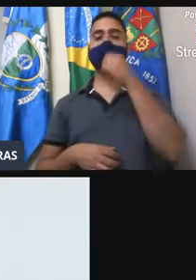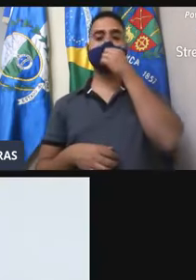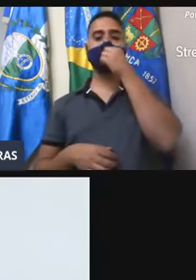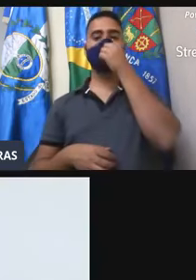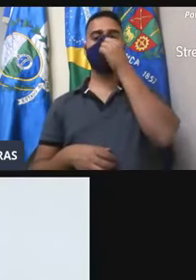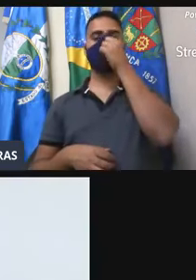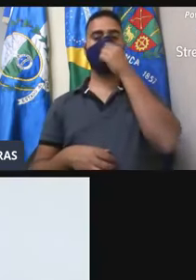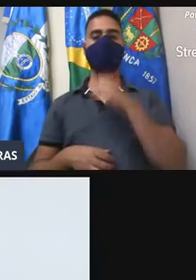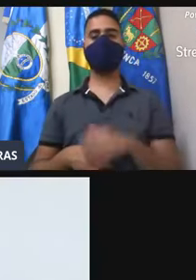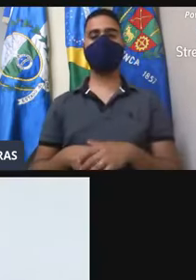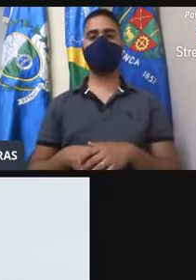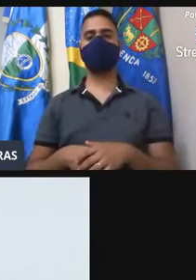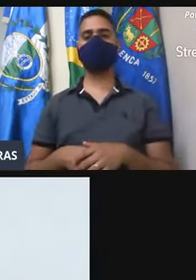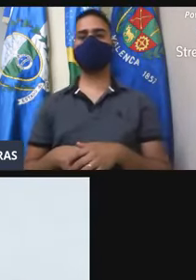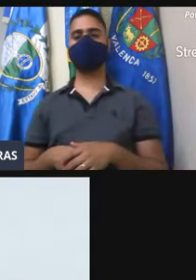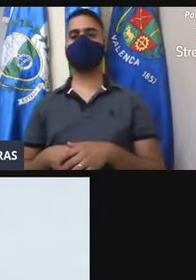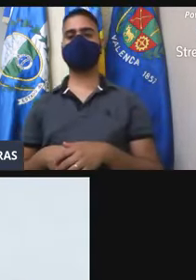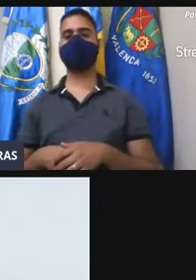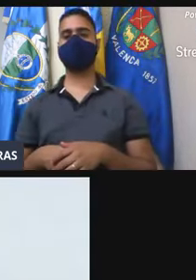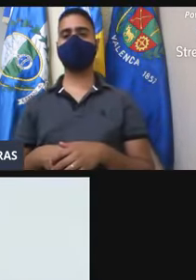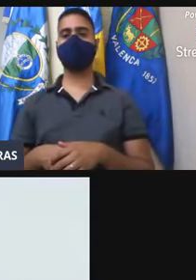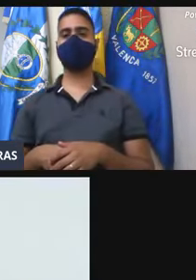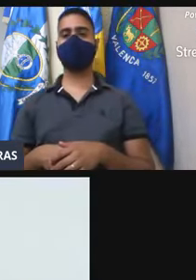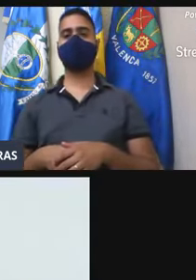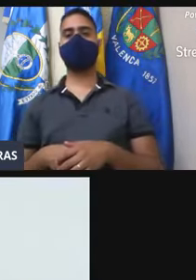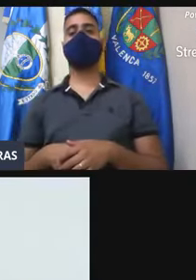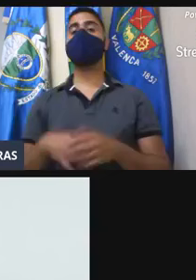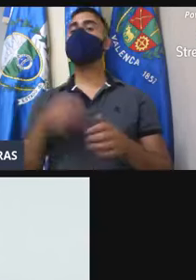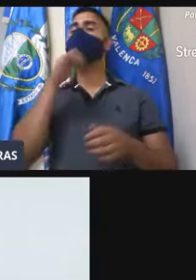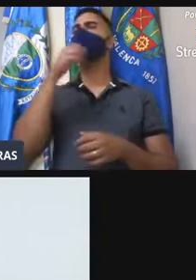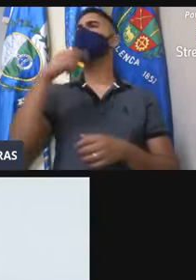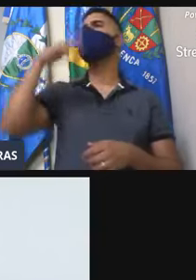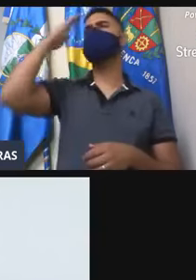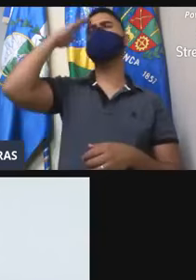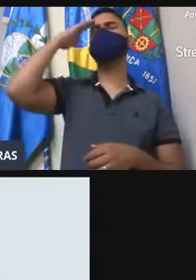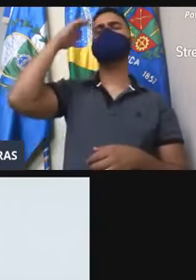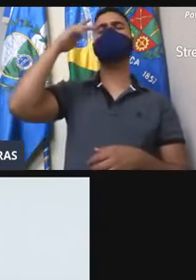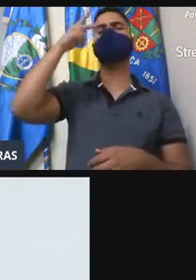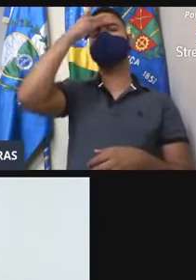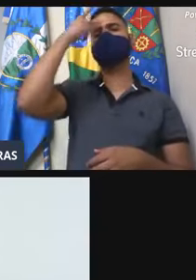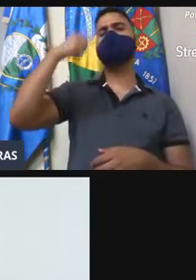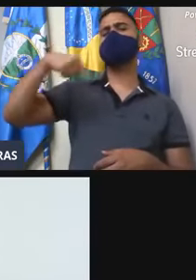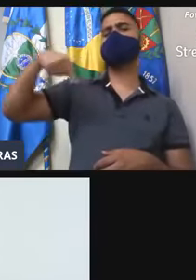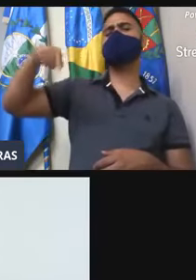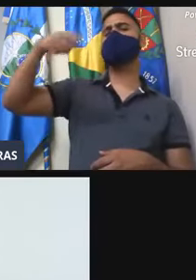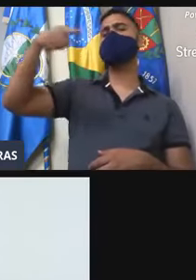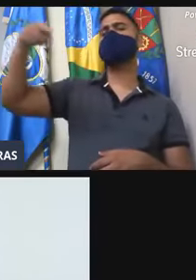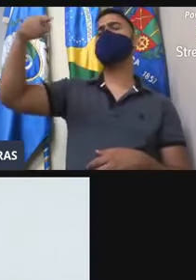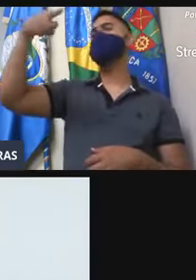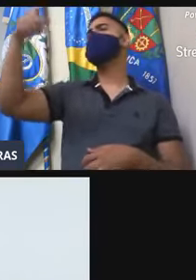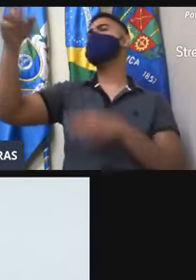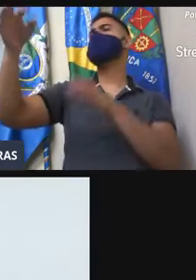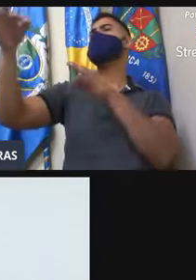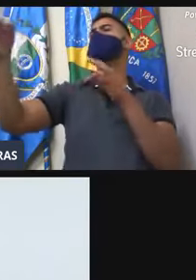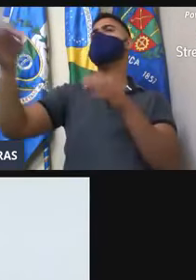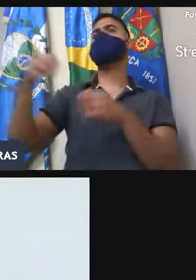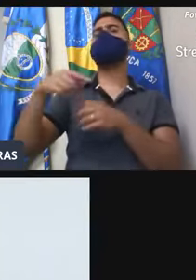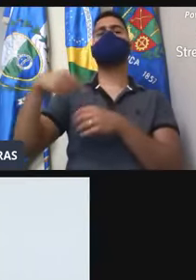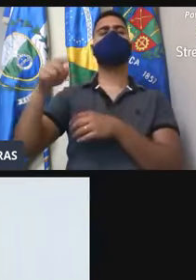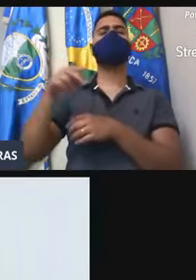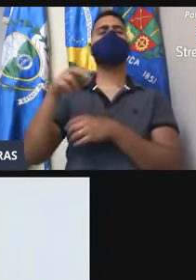transporte público que faça ali em Juparanã, Quirino, vai até lá o loteamento, sobe lá no Paraíso, vai até ali no